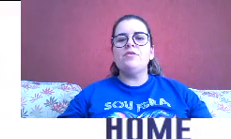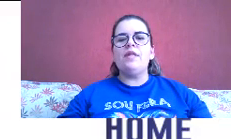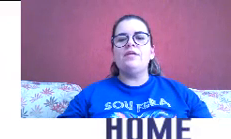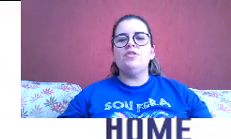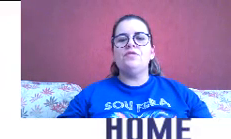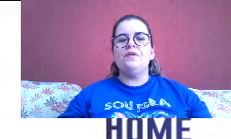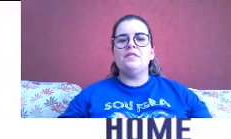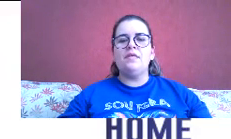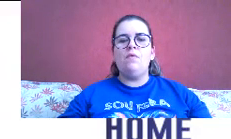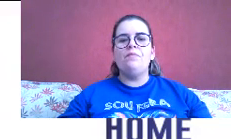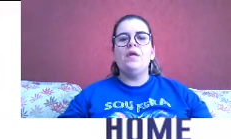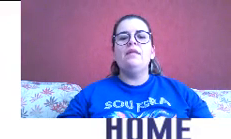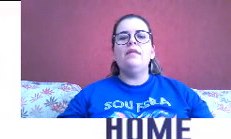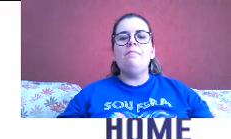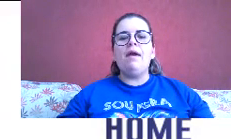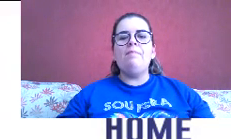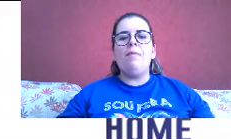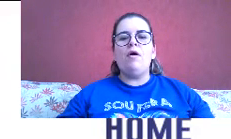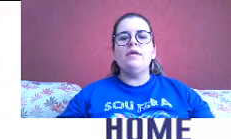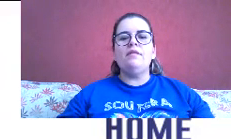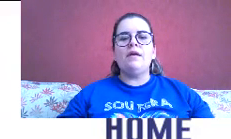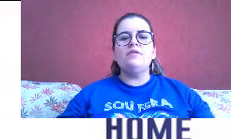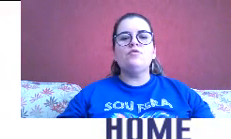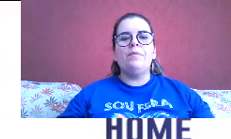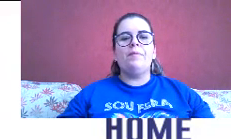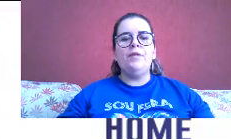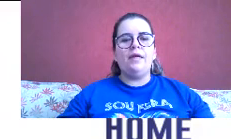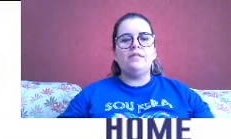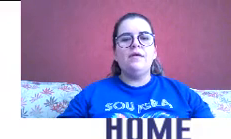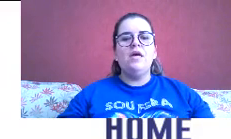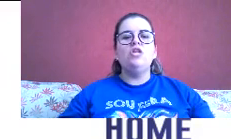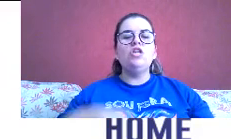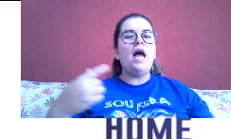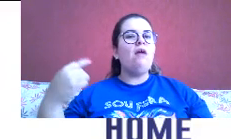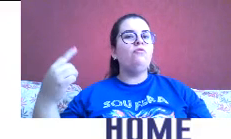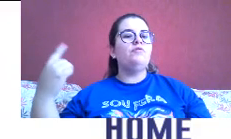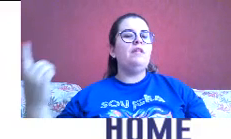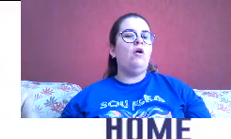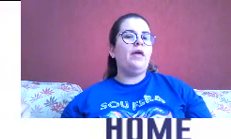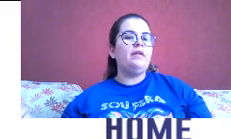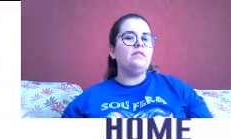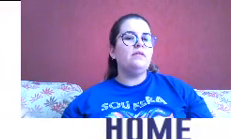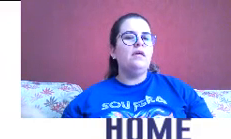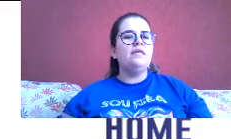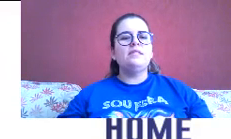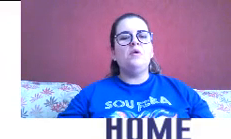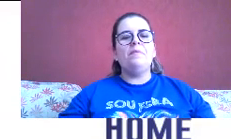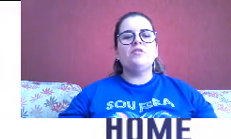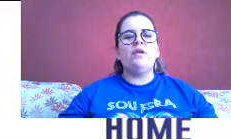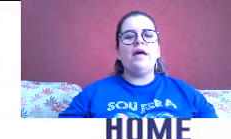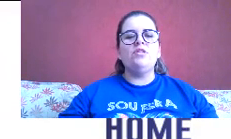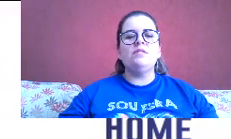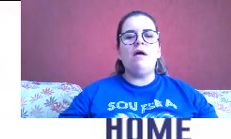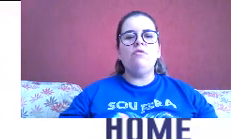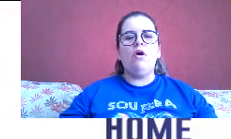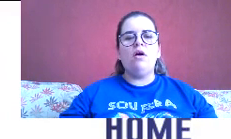serem personagens de ficção também podem ter superpoderes já os vilões são